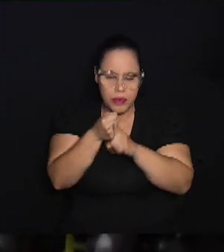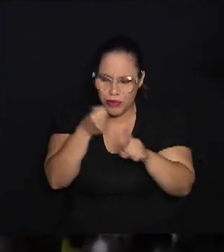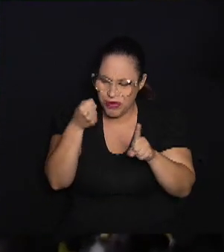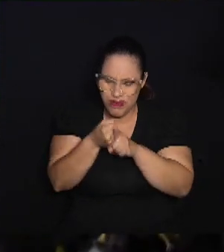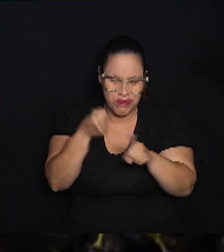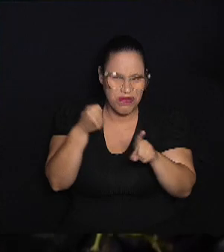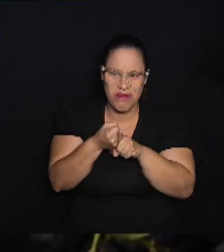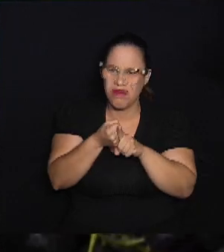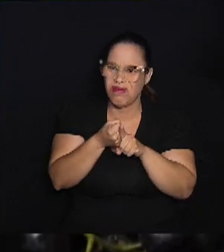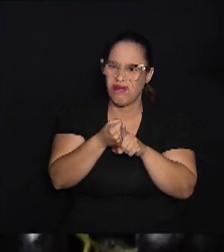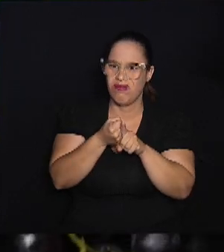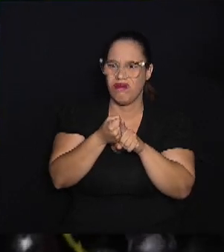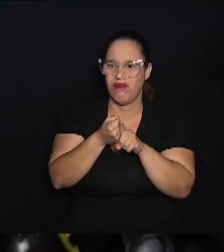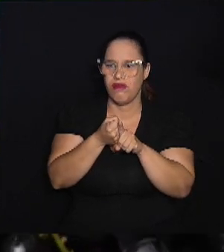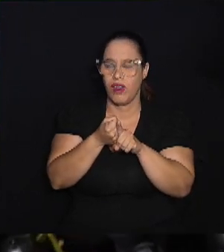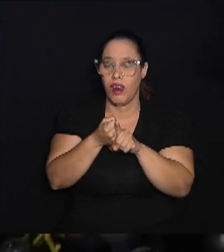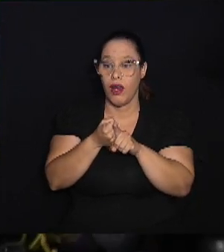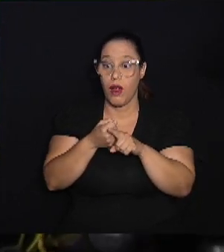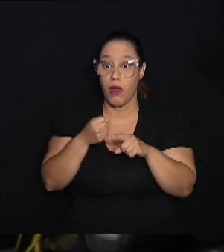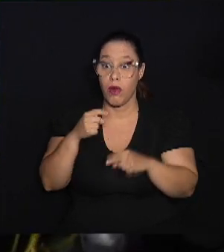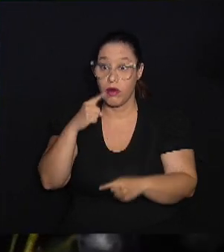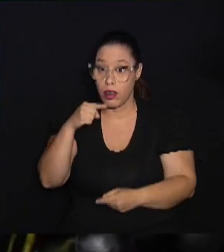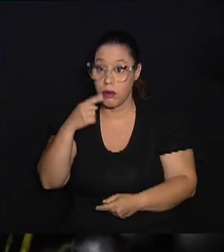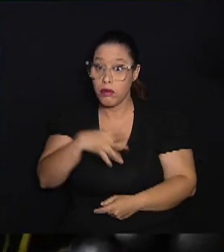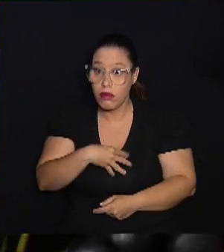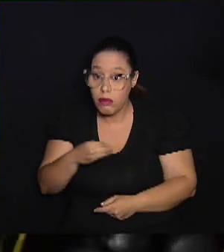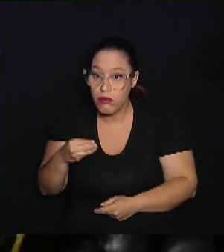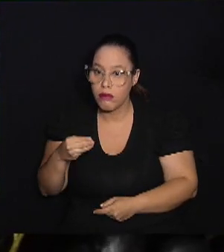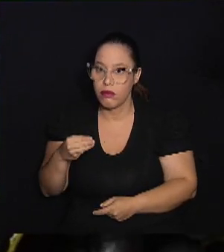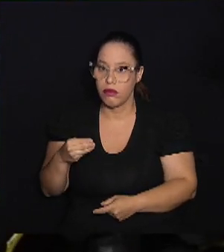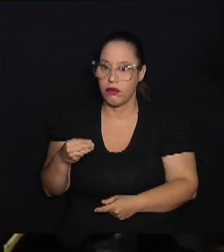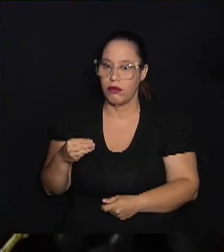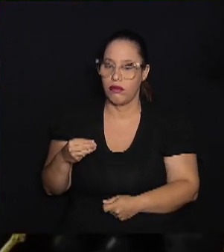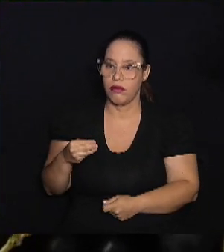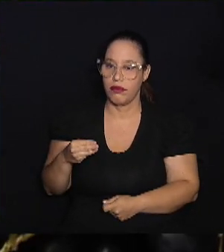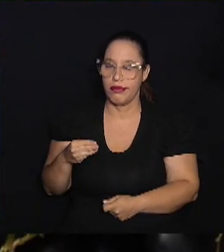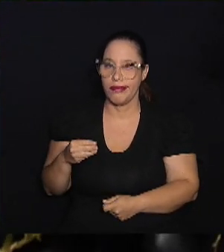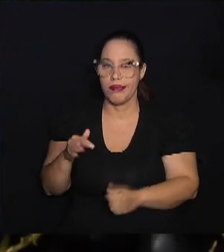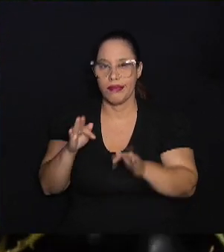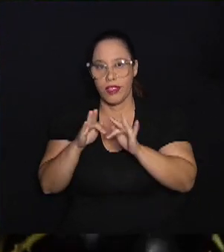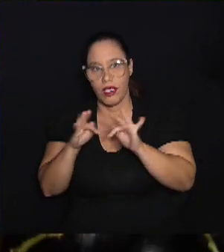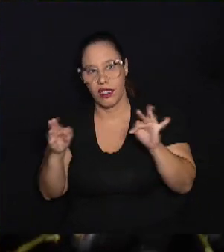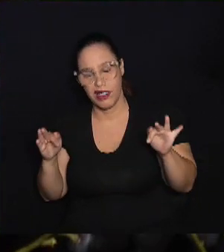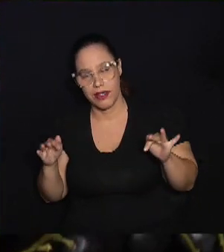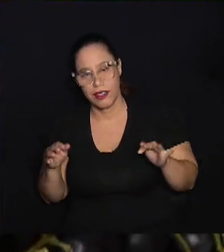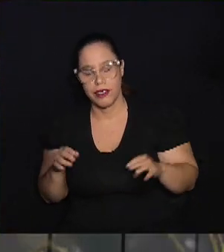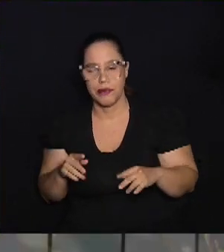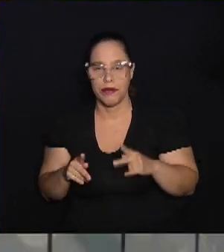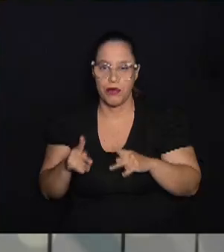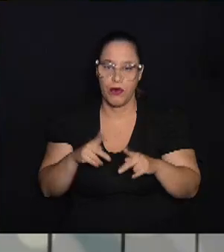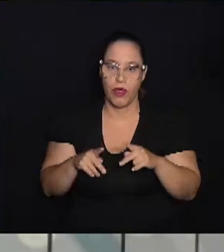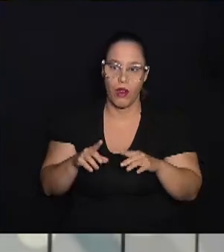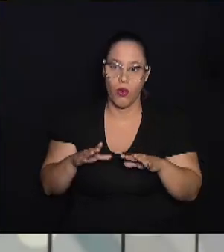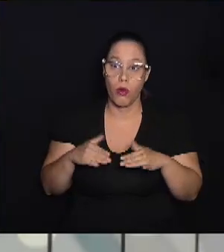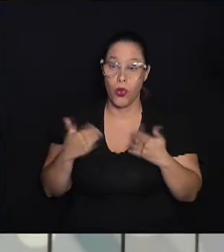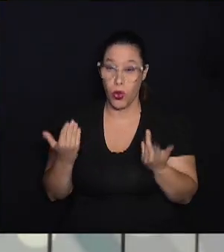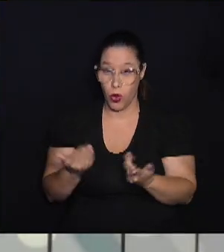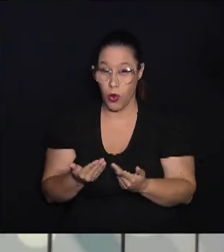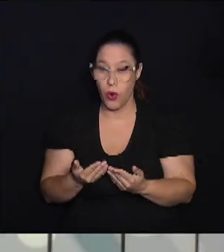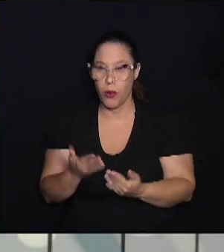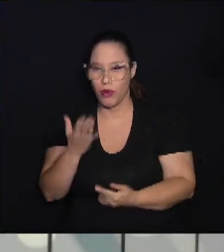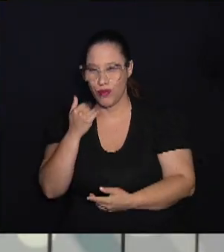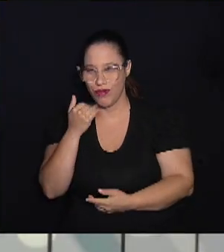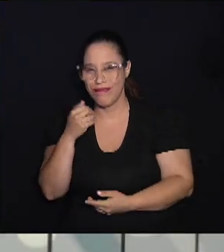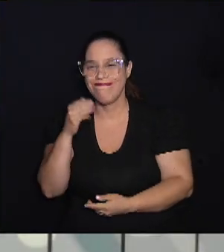diretamente na capacidade de reprodução delas? Por isso que aquela frase popular, somos o que comemos, faz